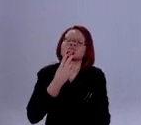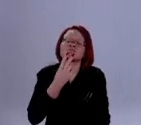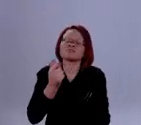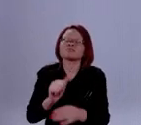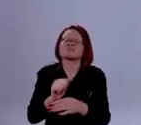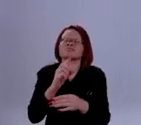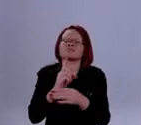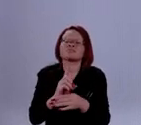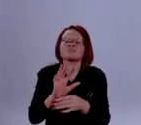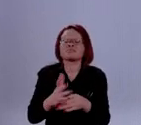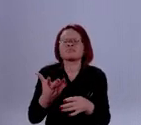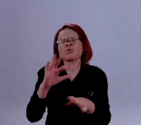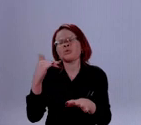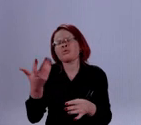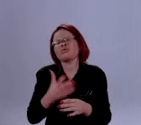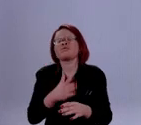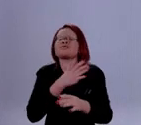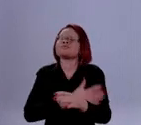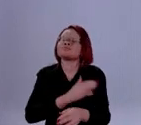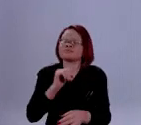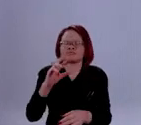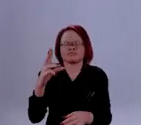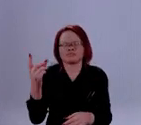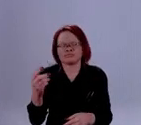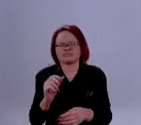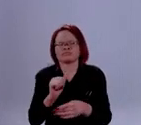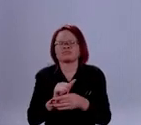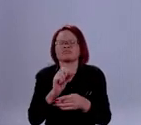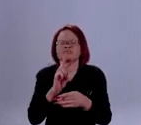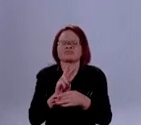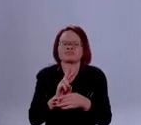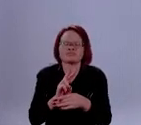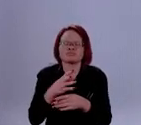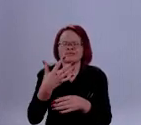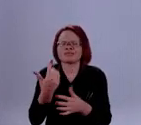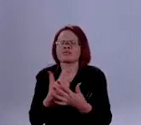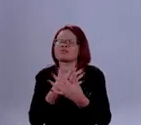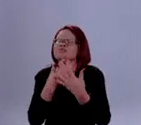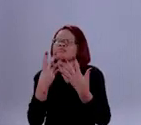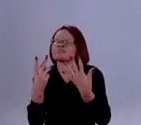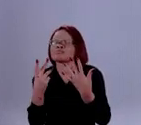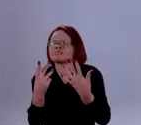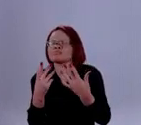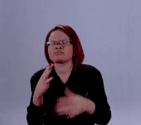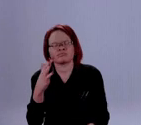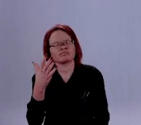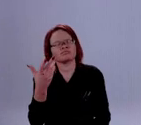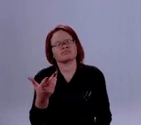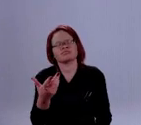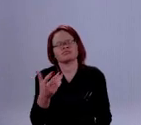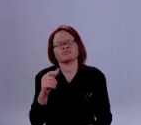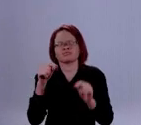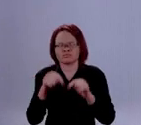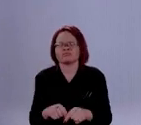do verbo adjetivo ou antes de outro advérbio e São muitos os